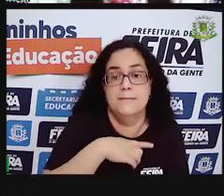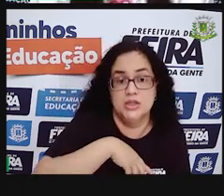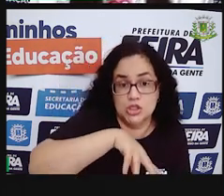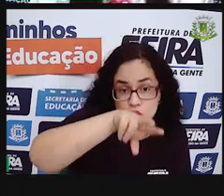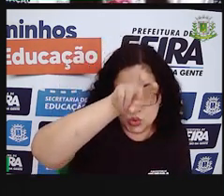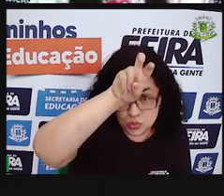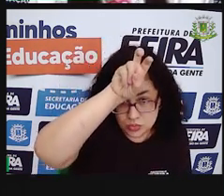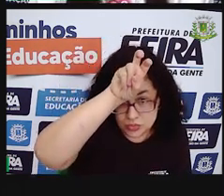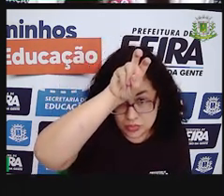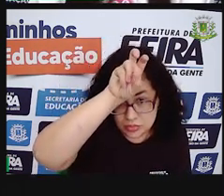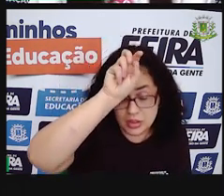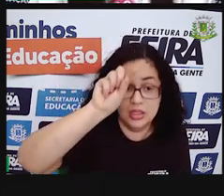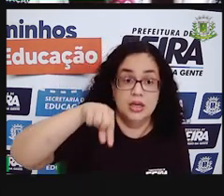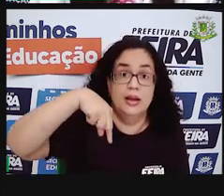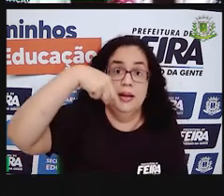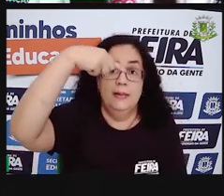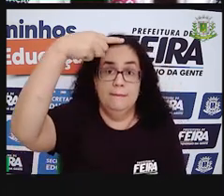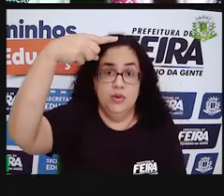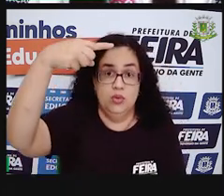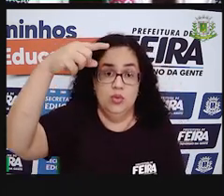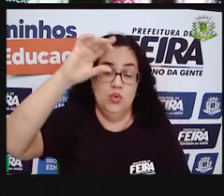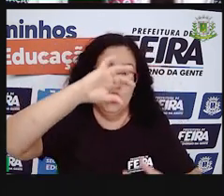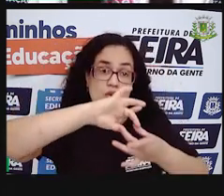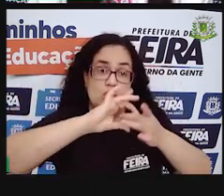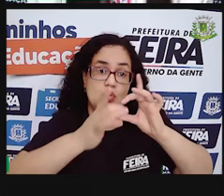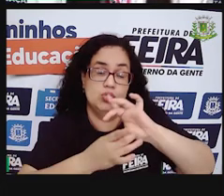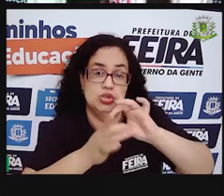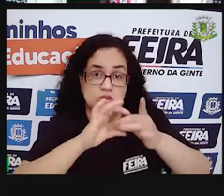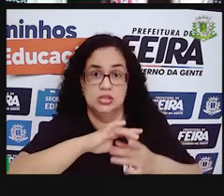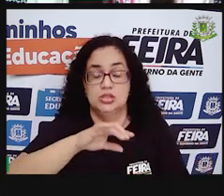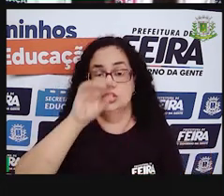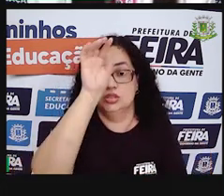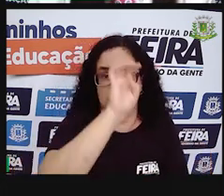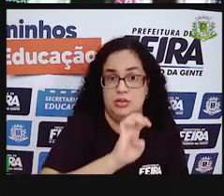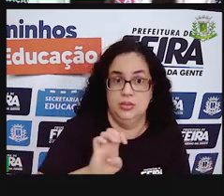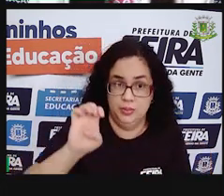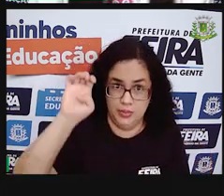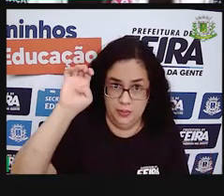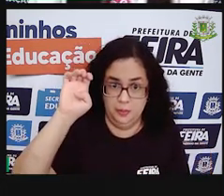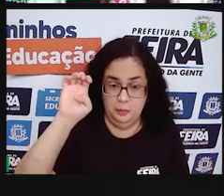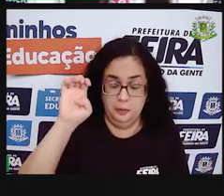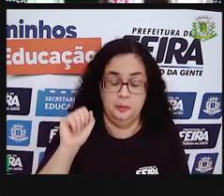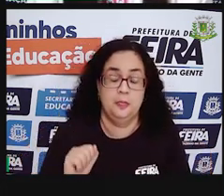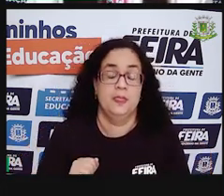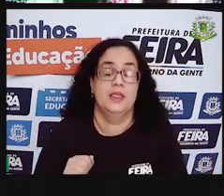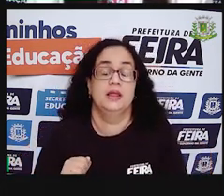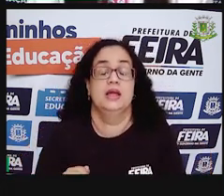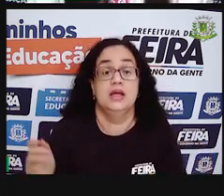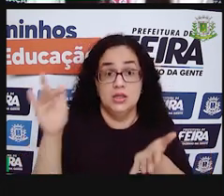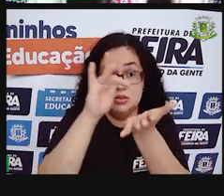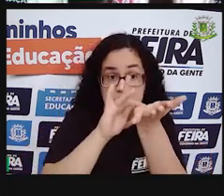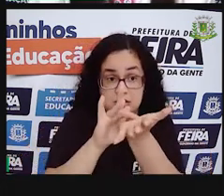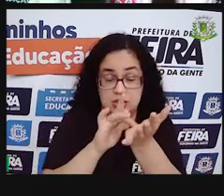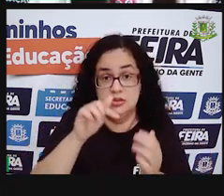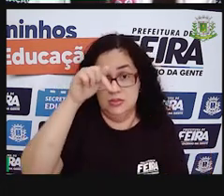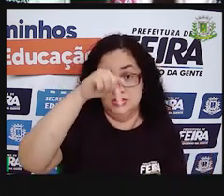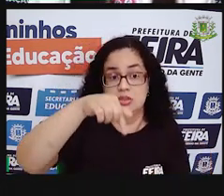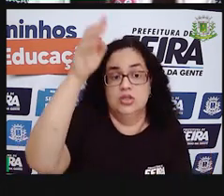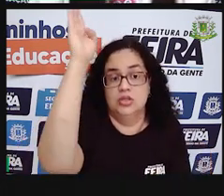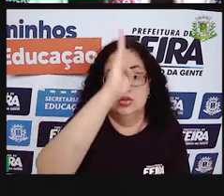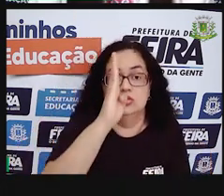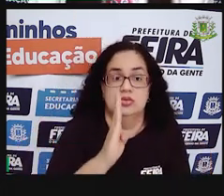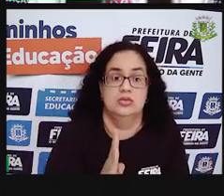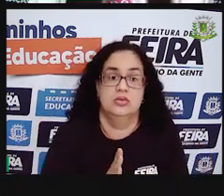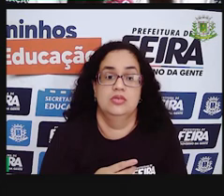passado ao Egito e depois para o continente europeu. Então, os ciganos que vieram para aqui, para o Brasil,